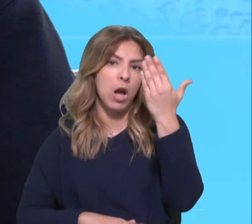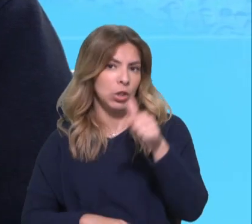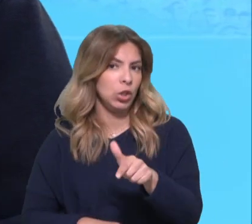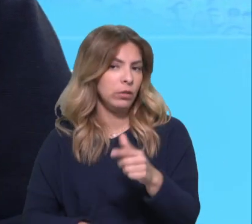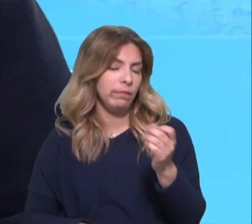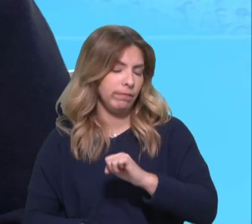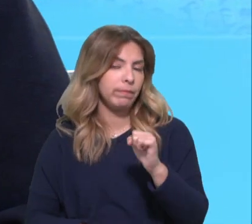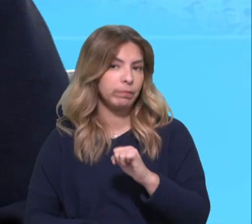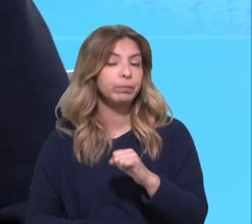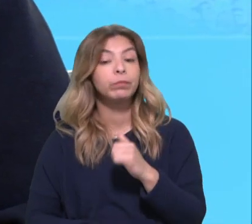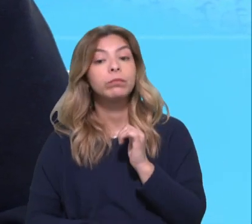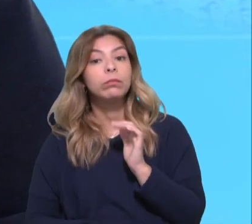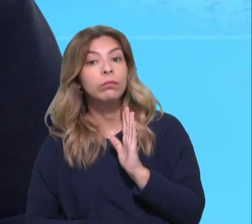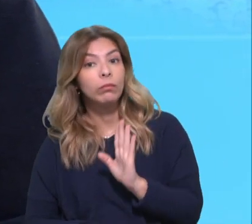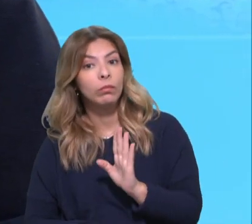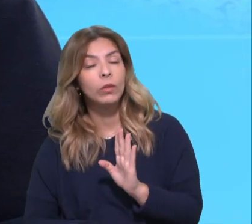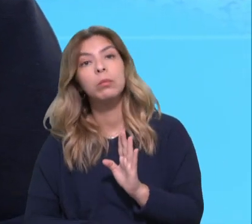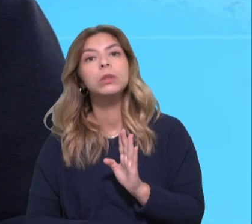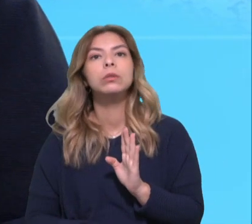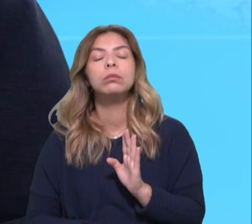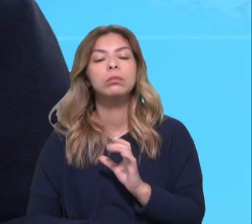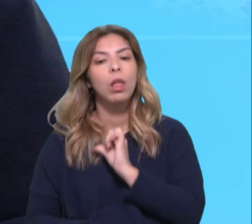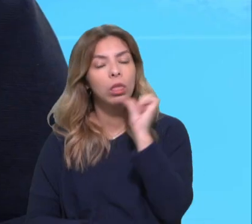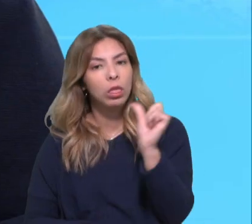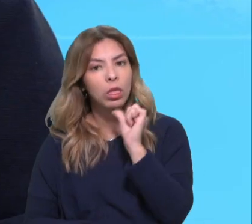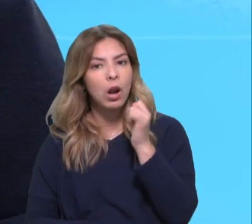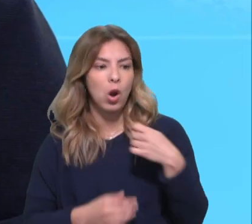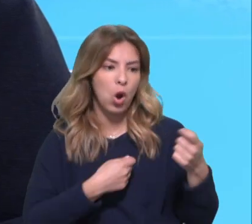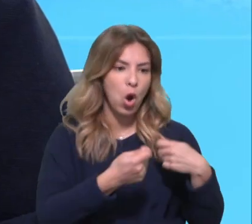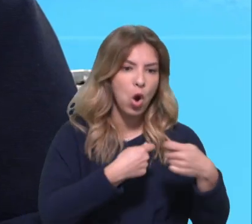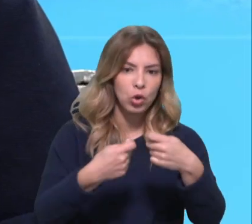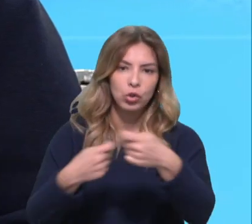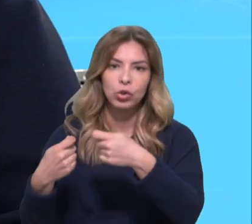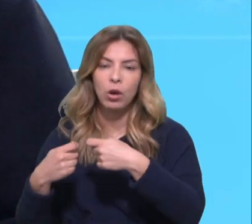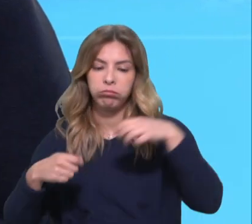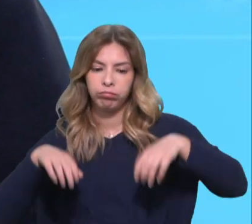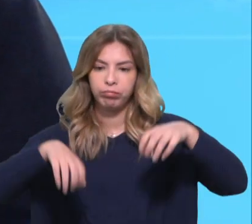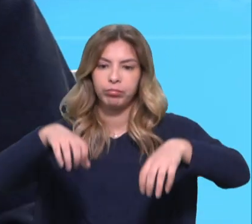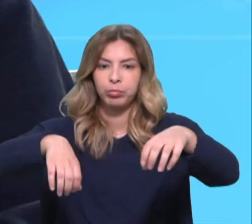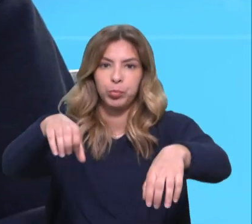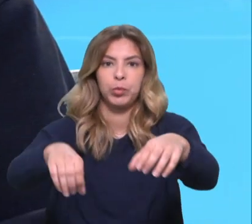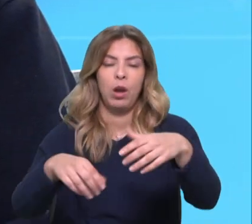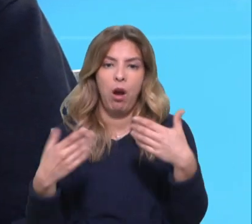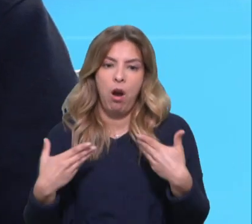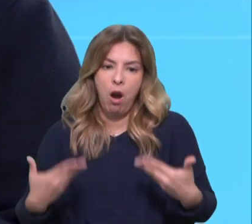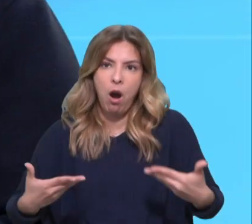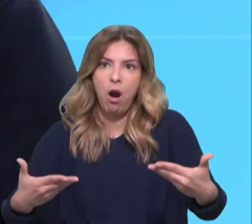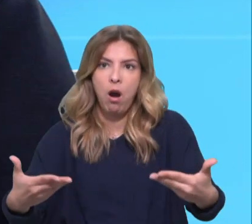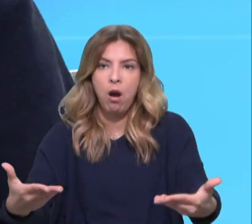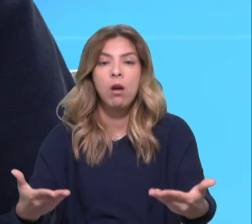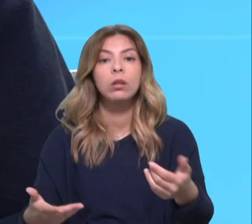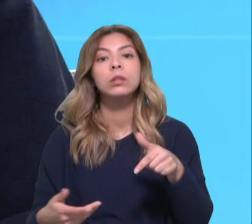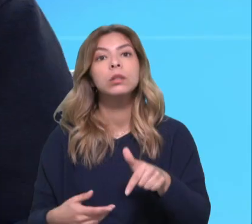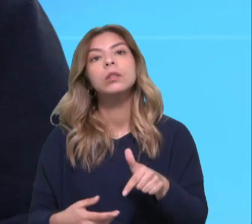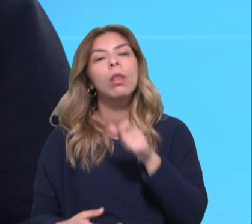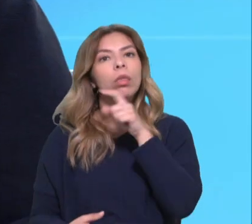E, digamos, também a quantidade também de lojas e comércios que estão instalados, no fundo, para que